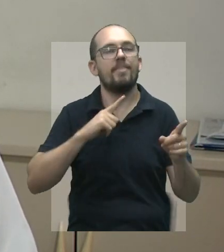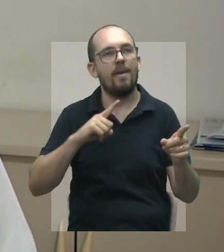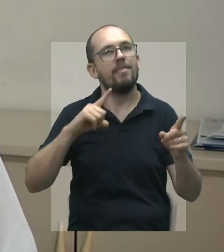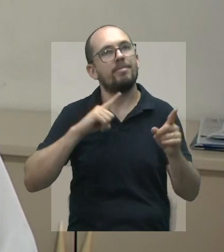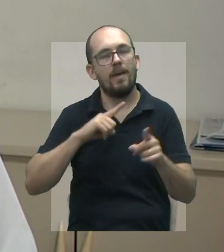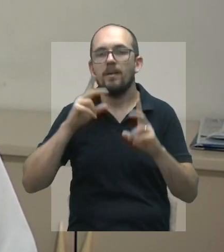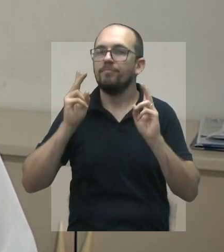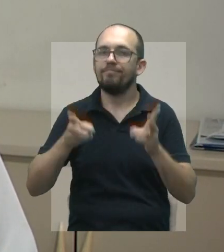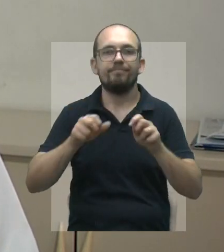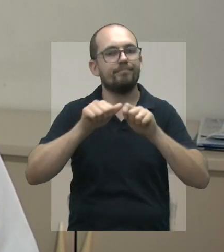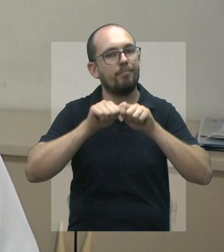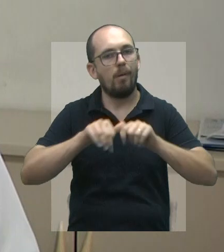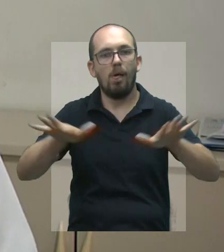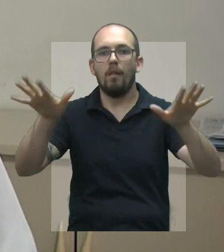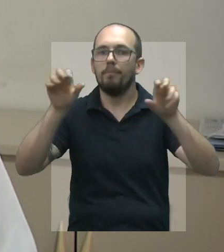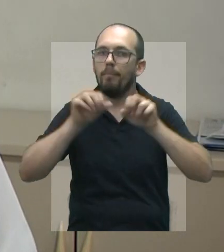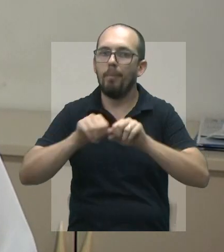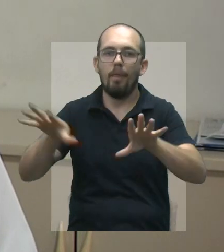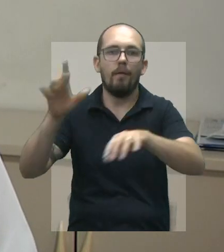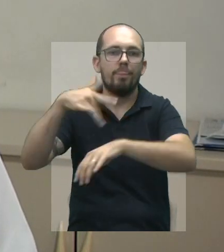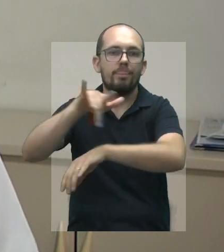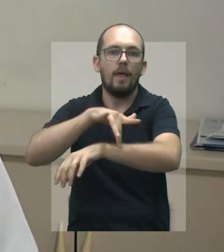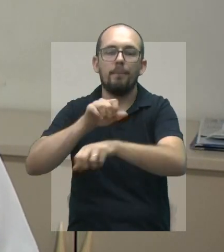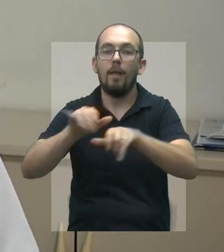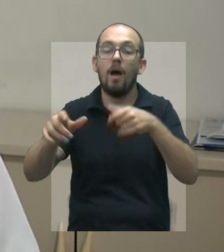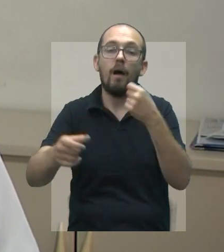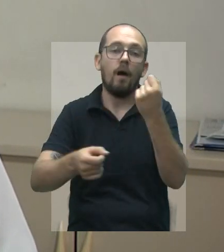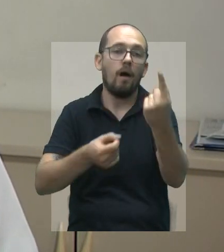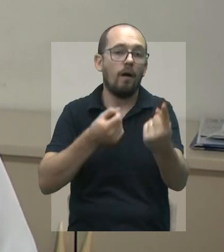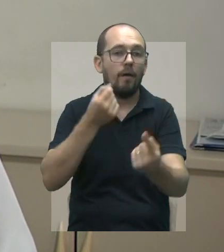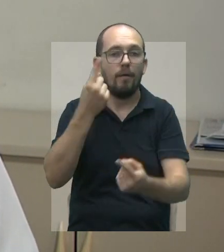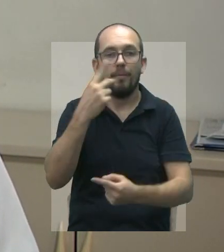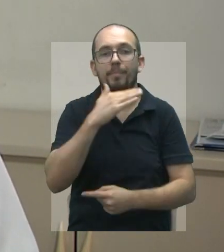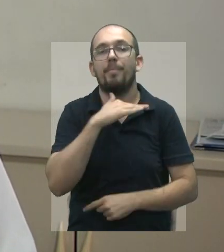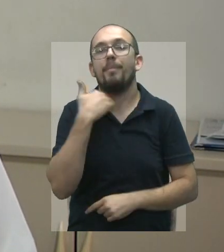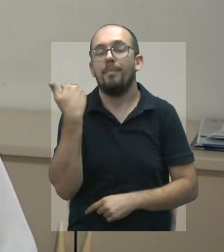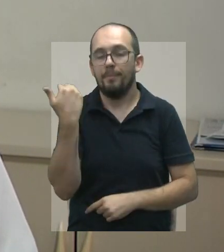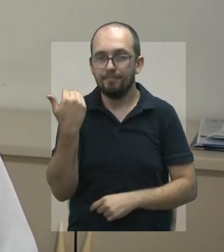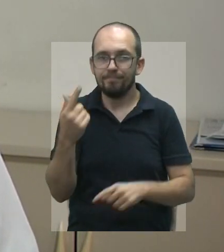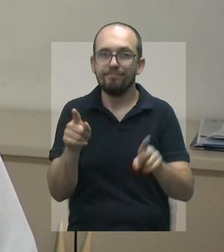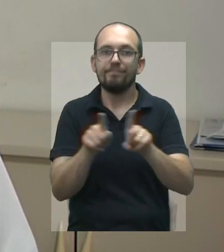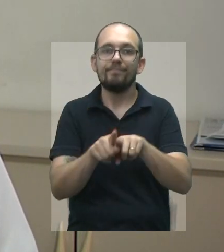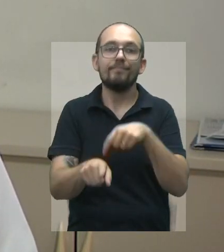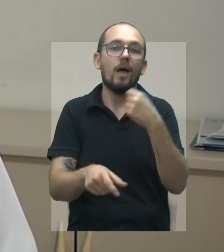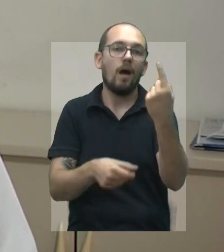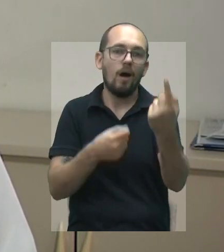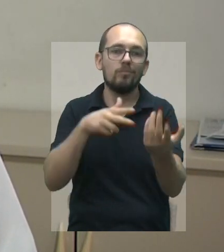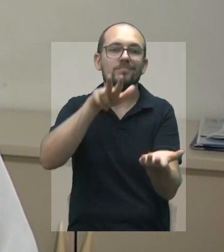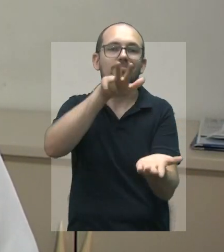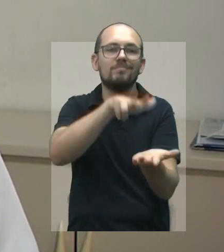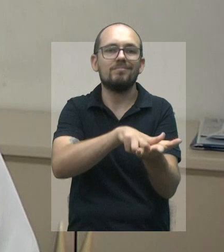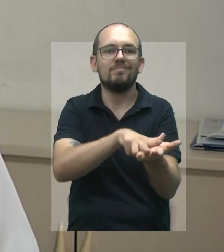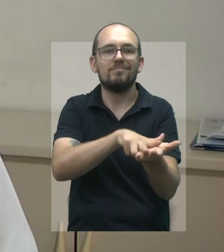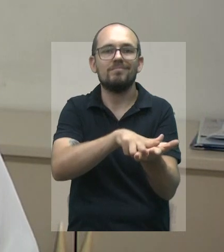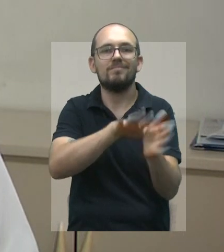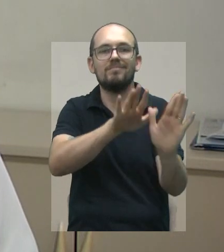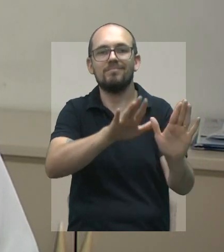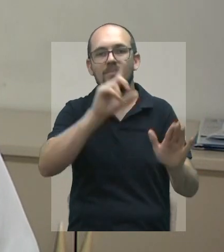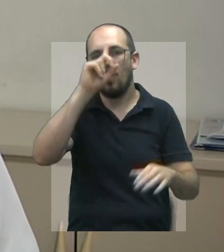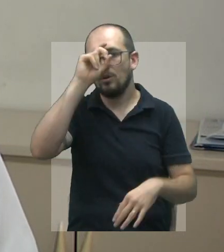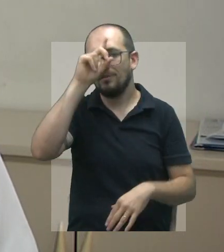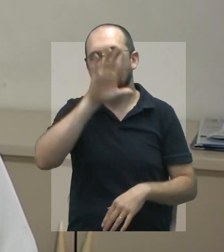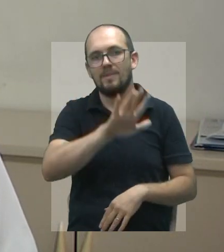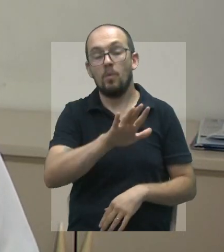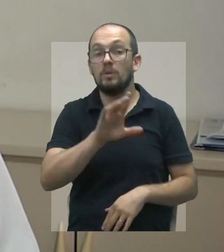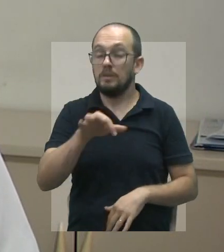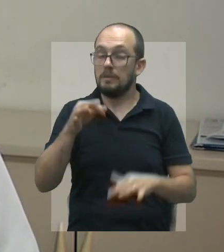as epidemias e alguns casos de morte e muitos casos levando à internação. Então, isso é